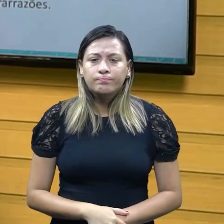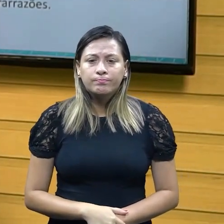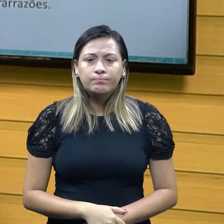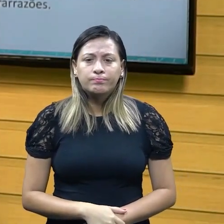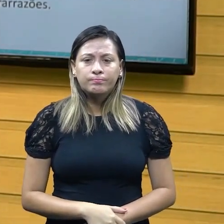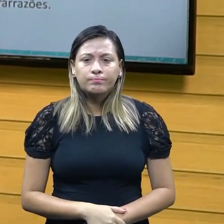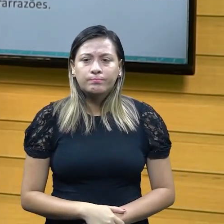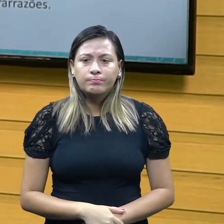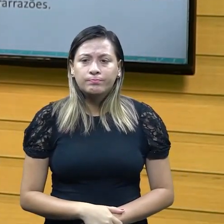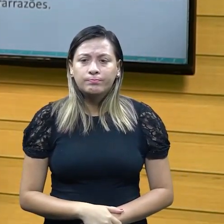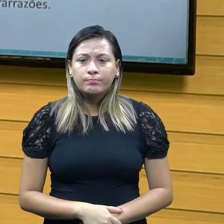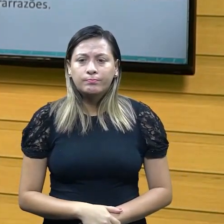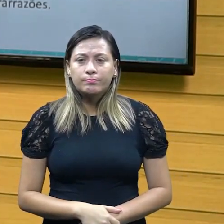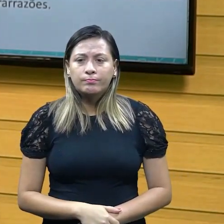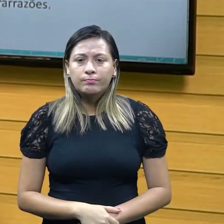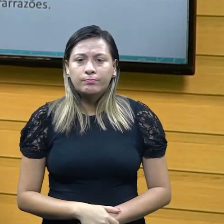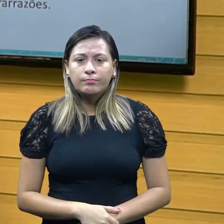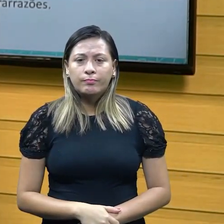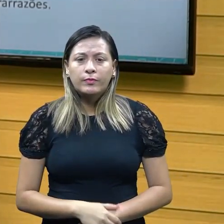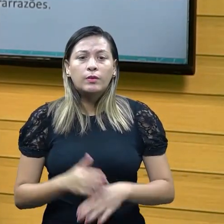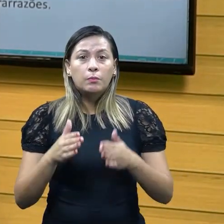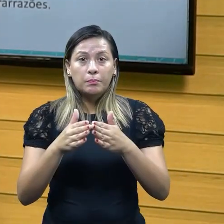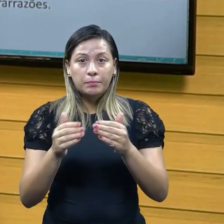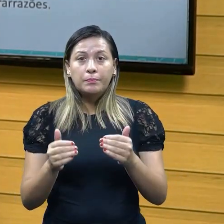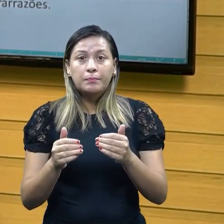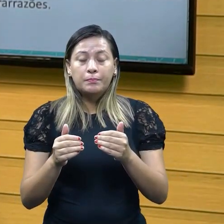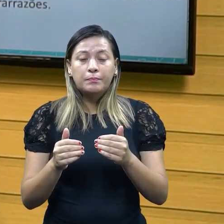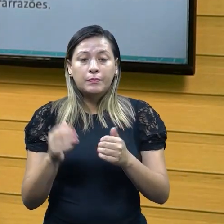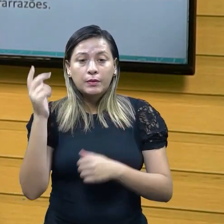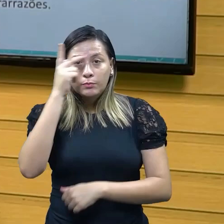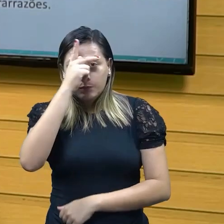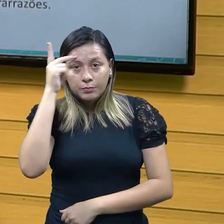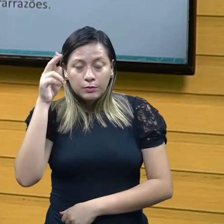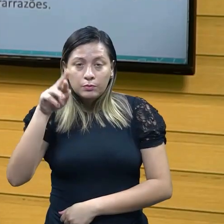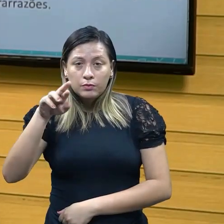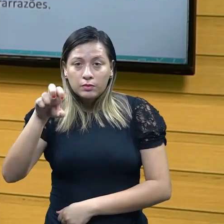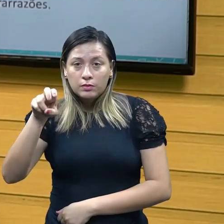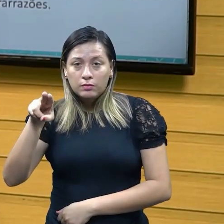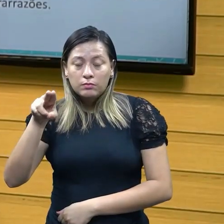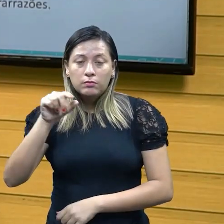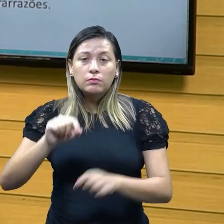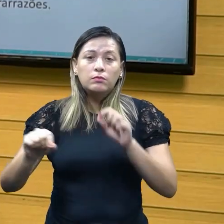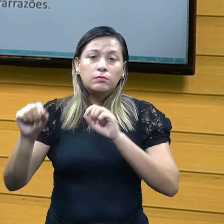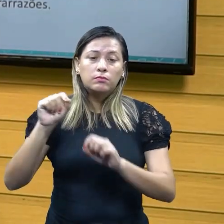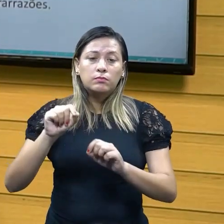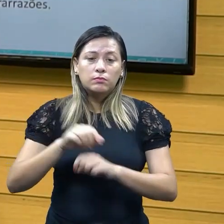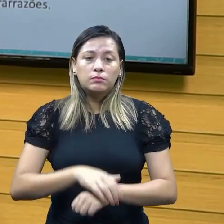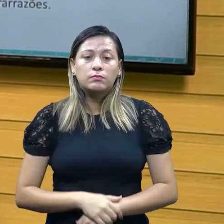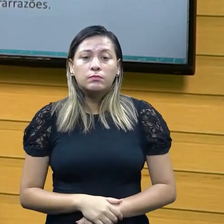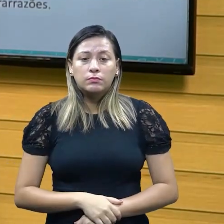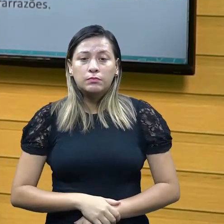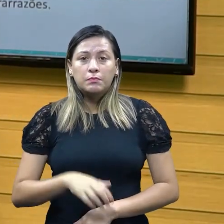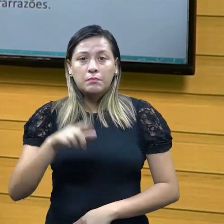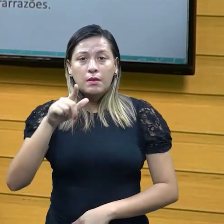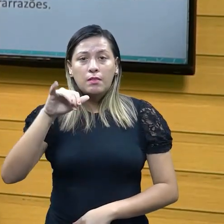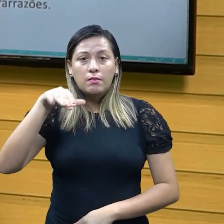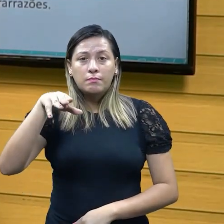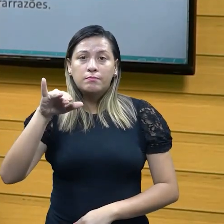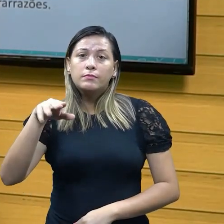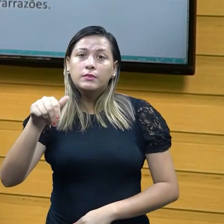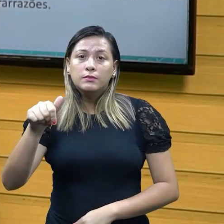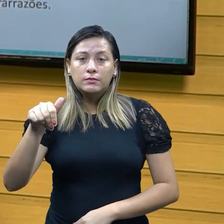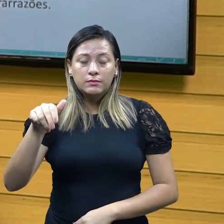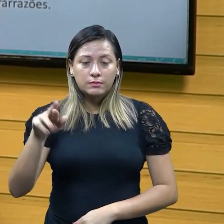ele faz o quê? A citação. Para quem? Para o réu. Para quê? Para que ele possa, obviamente, cumprir a liminar, mas o réu também tem